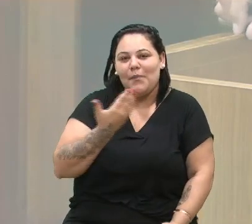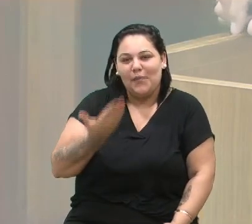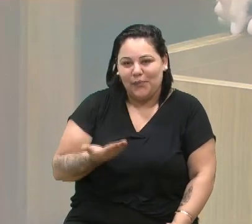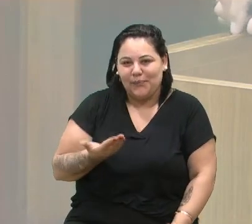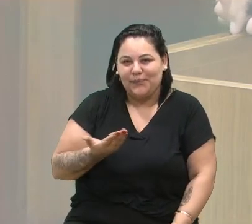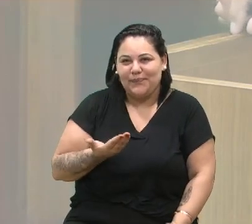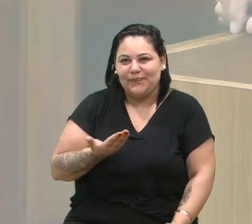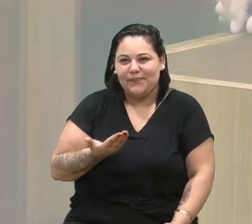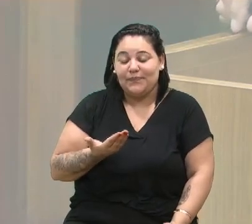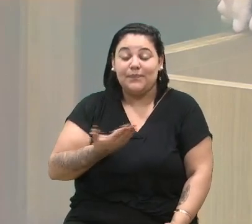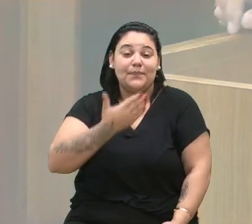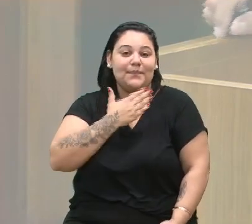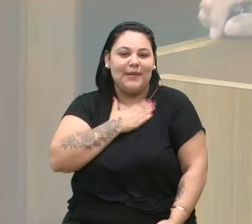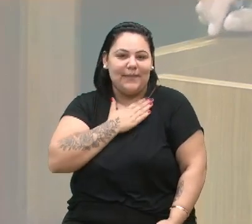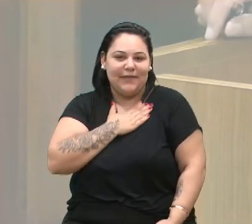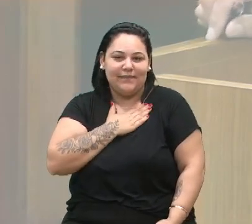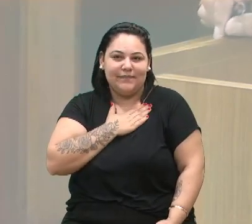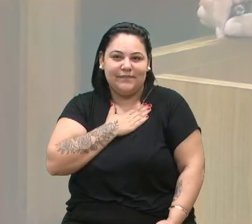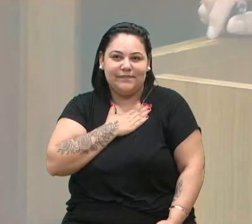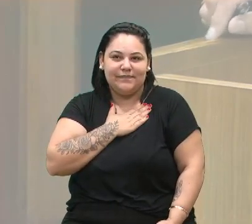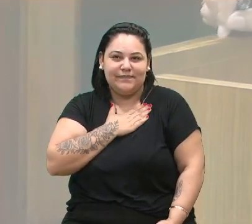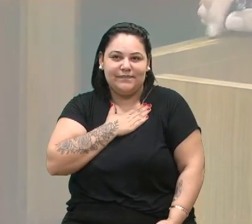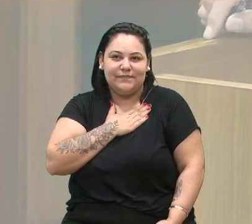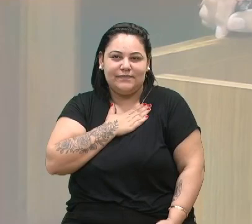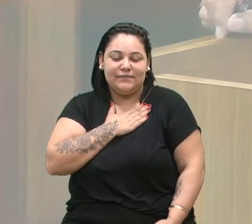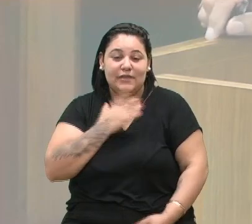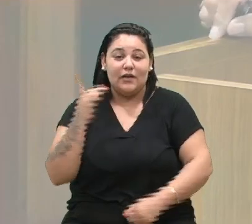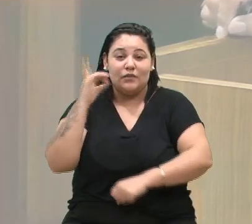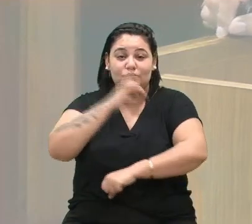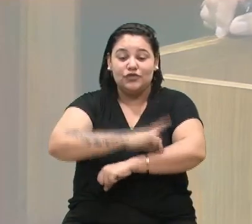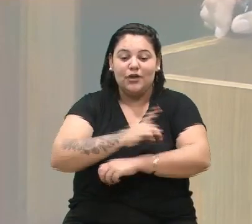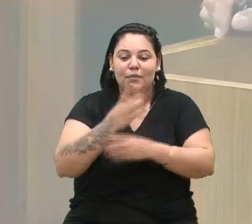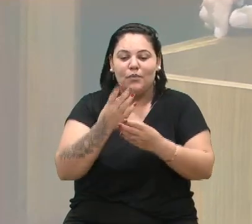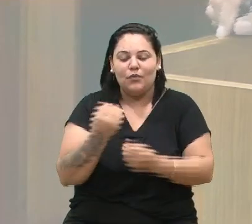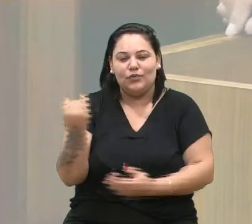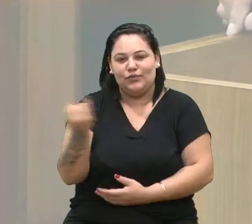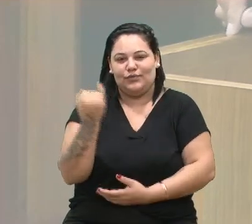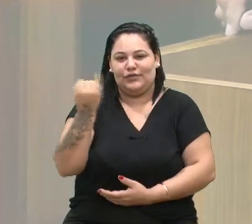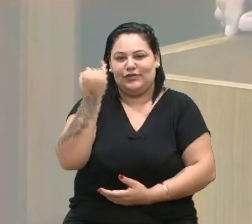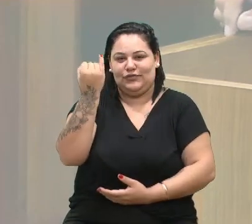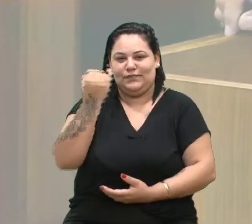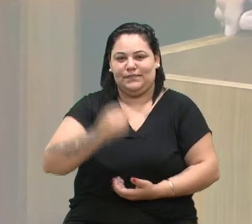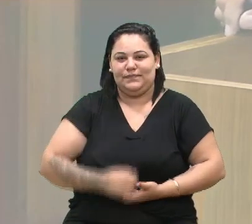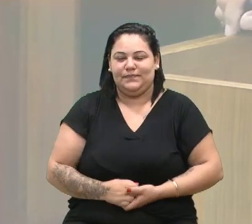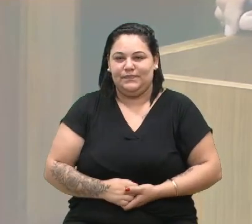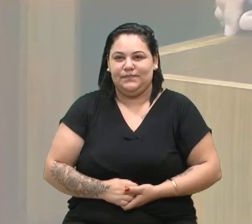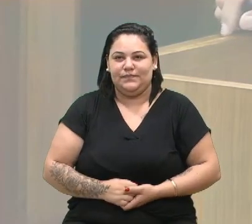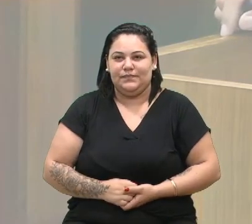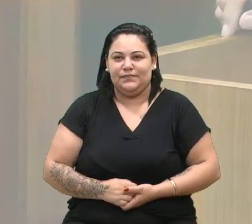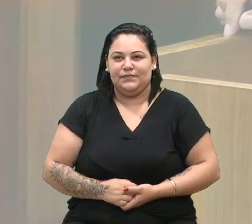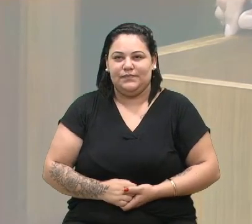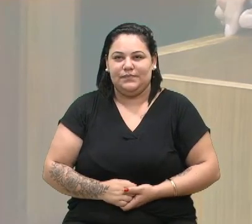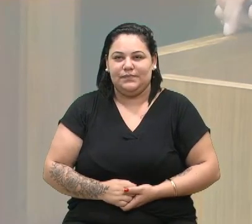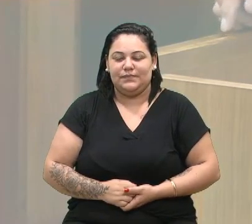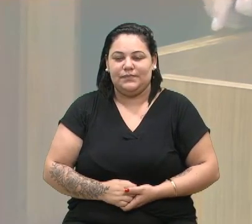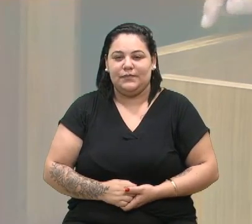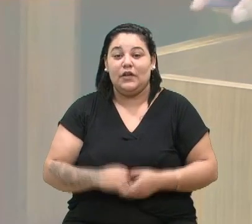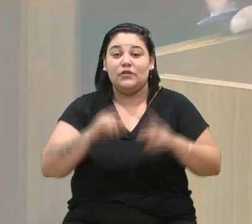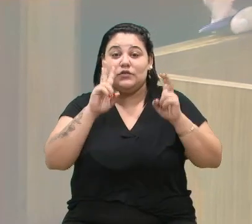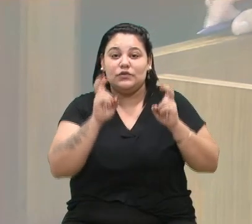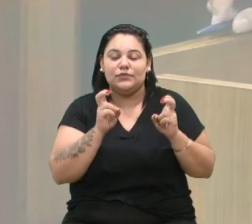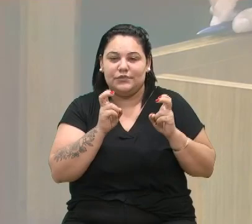ontem para mim foi uma data muito importante sobre fiação em nossa